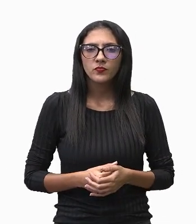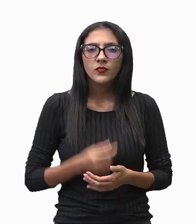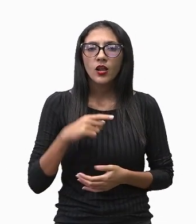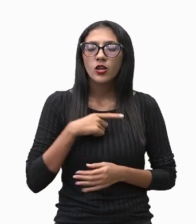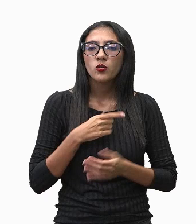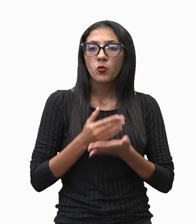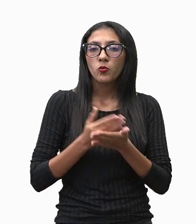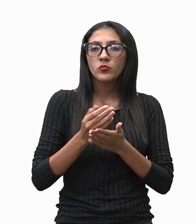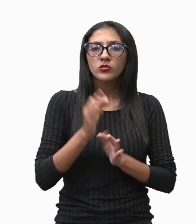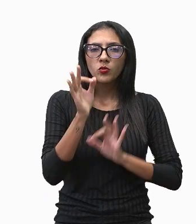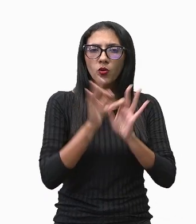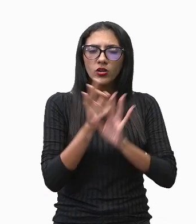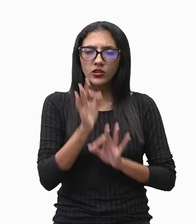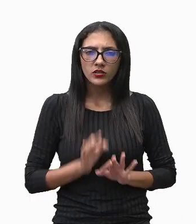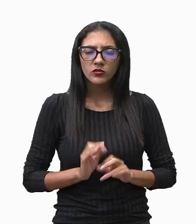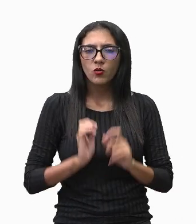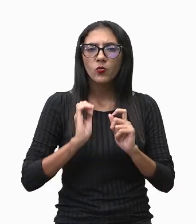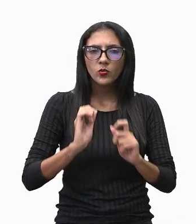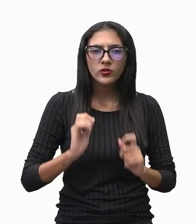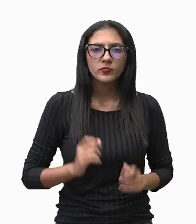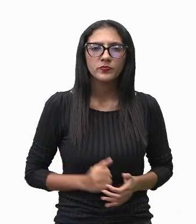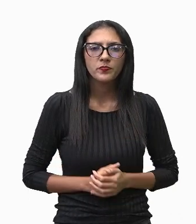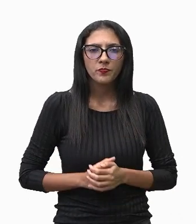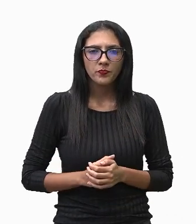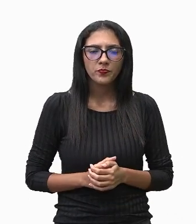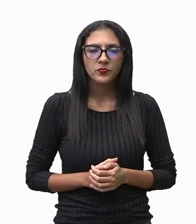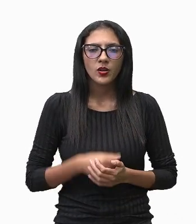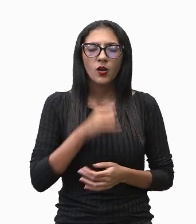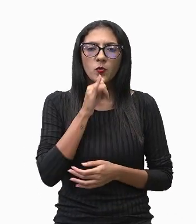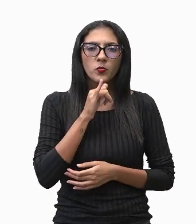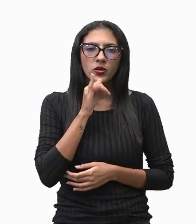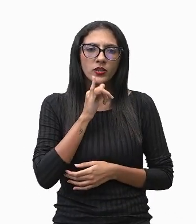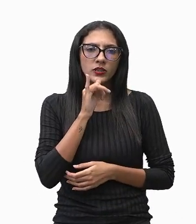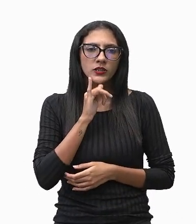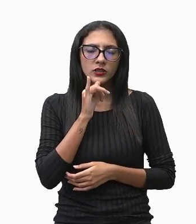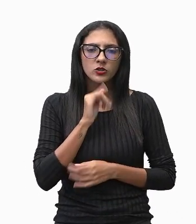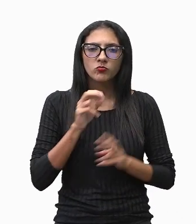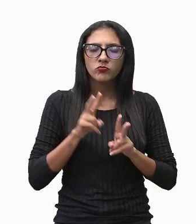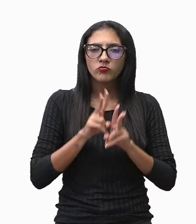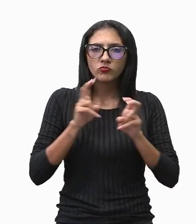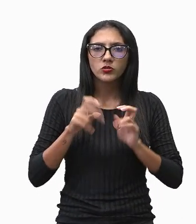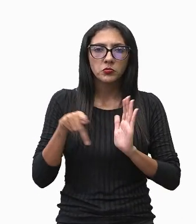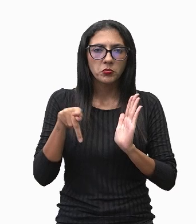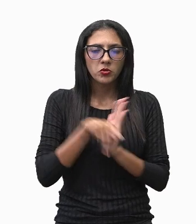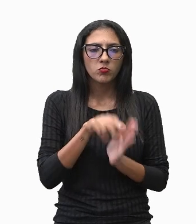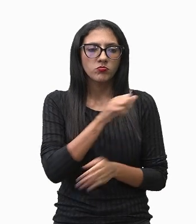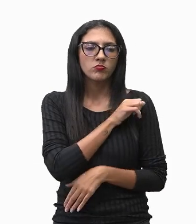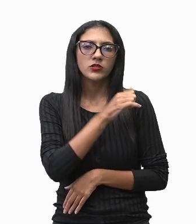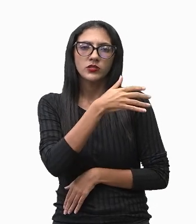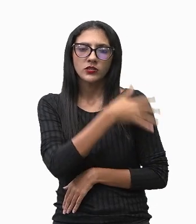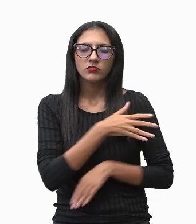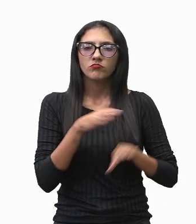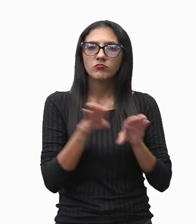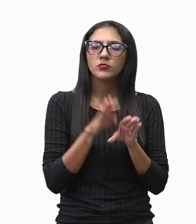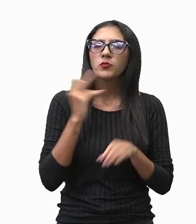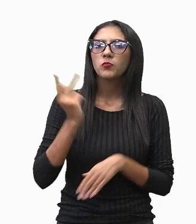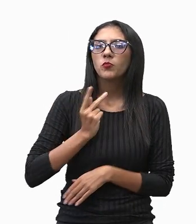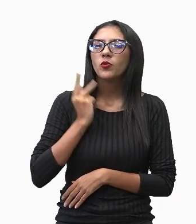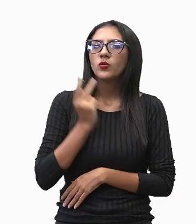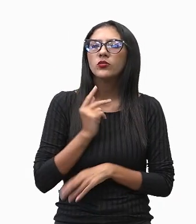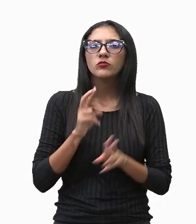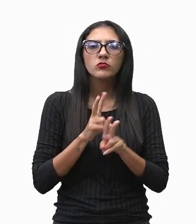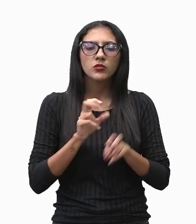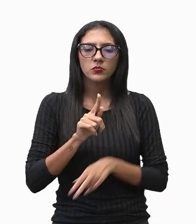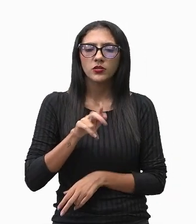desenvolveu uma campanha, né? Uma campanha militar e política que ficou declarada